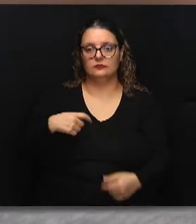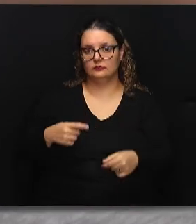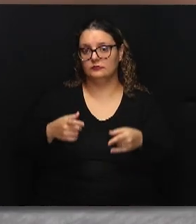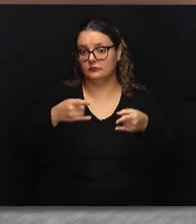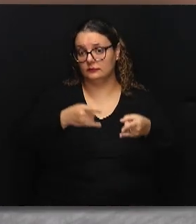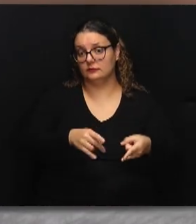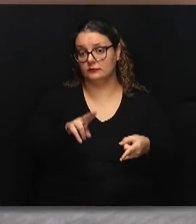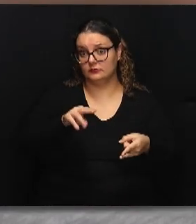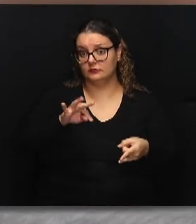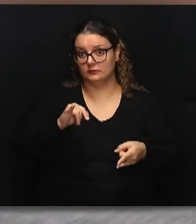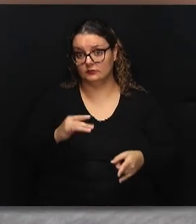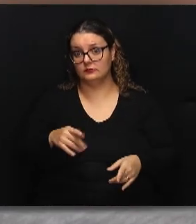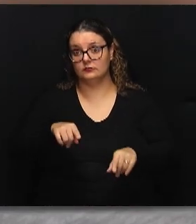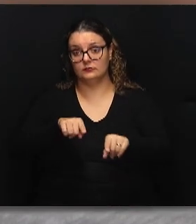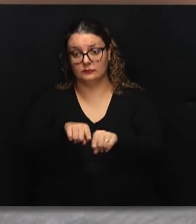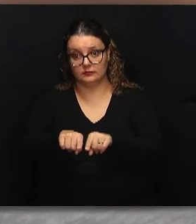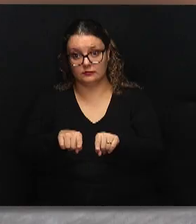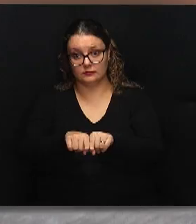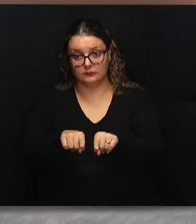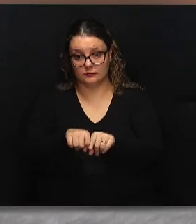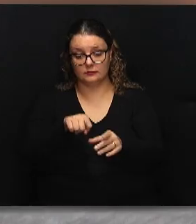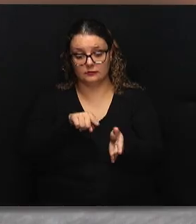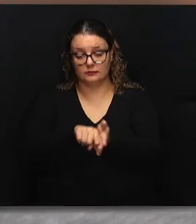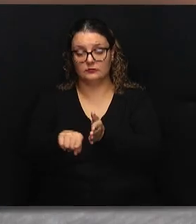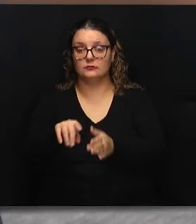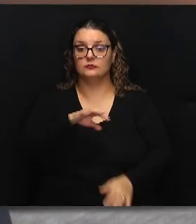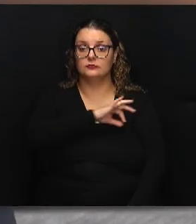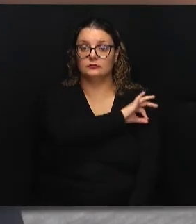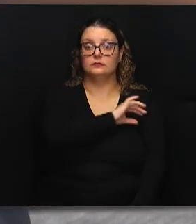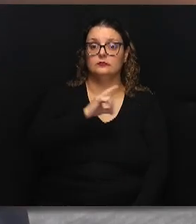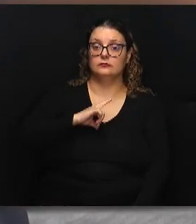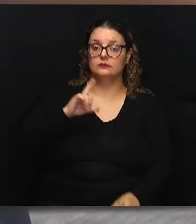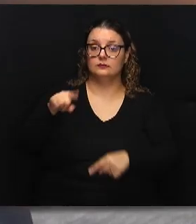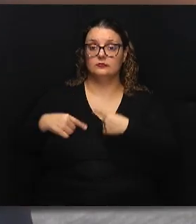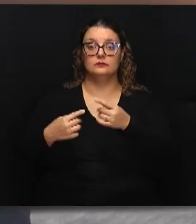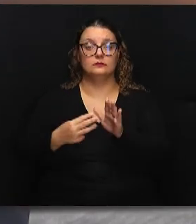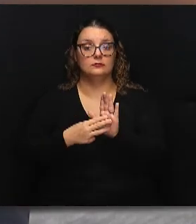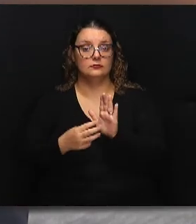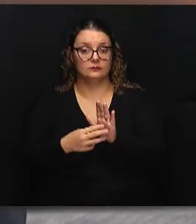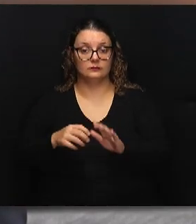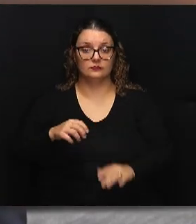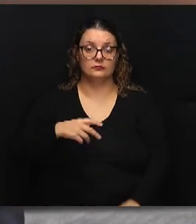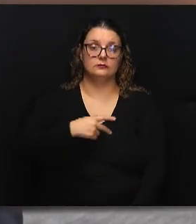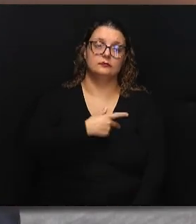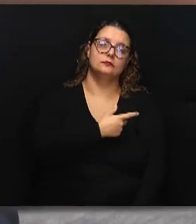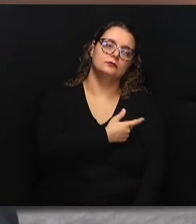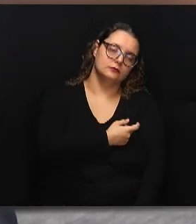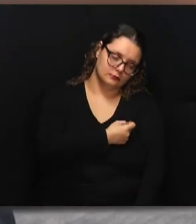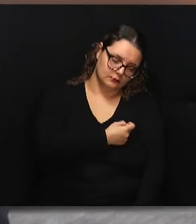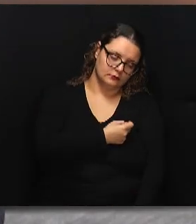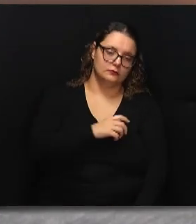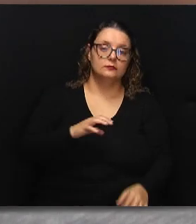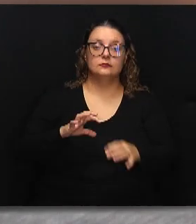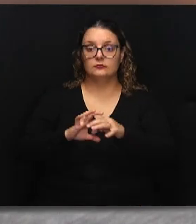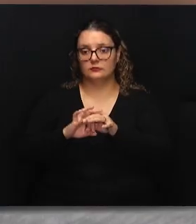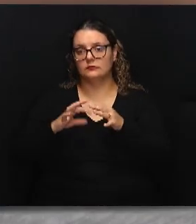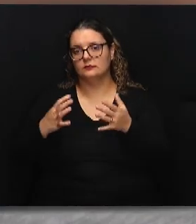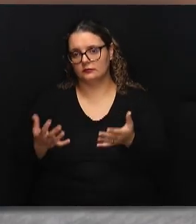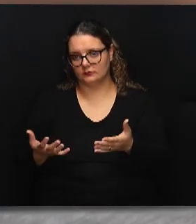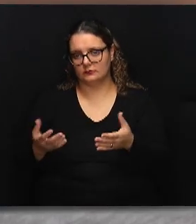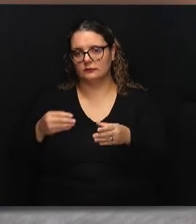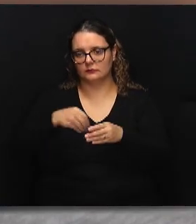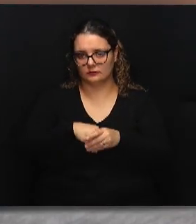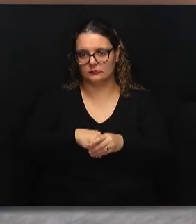UTI. Eu questiono também, neste caso, a Prefeitura, se há um outro método de sedação disponível, pelo menos dentro